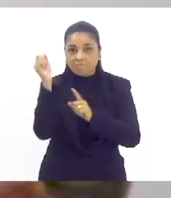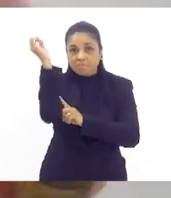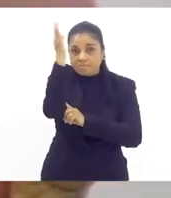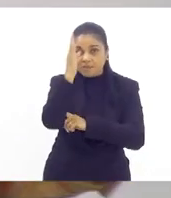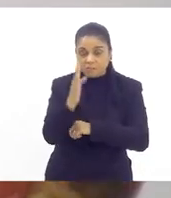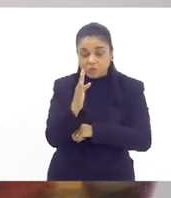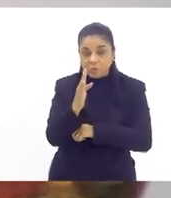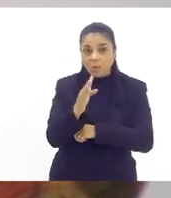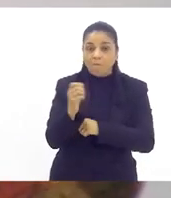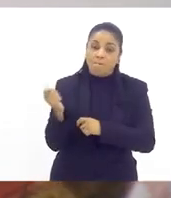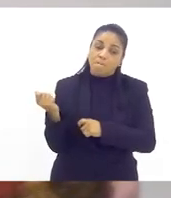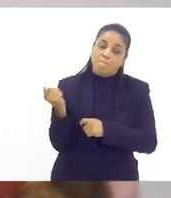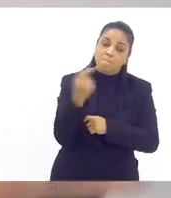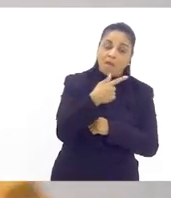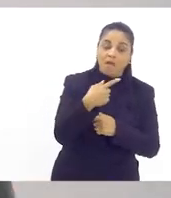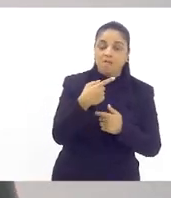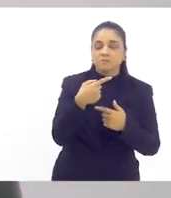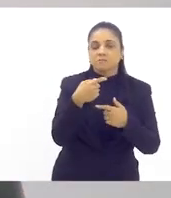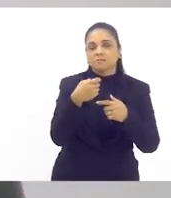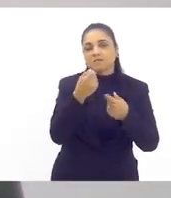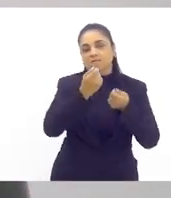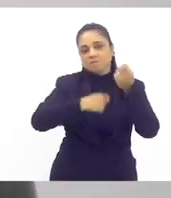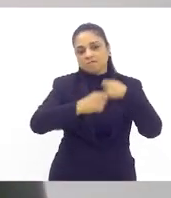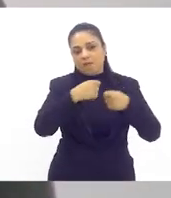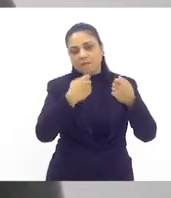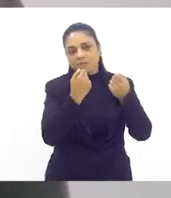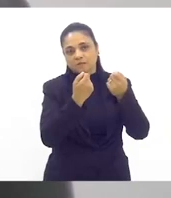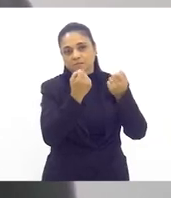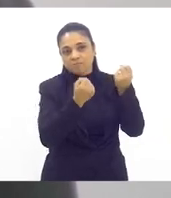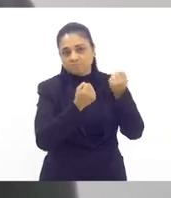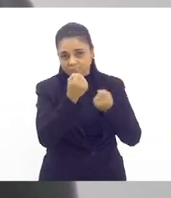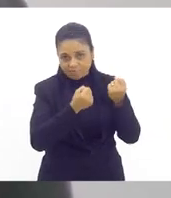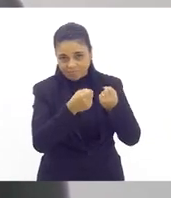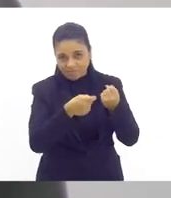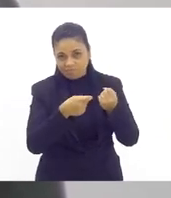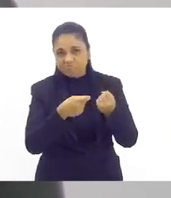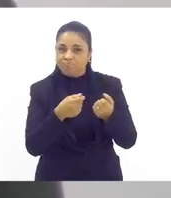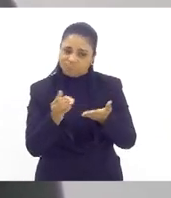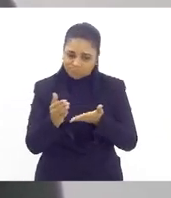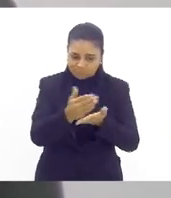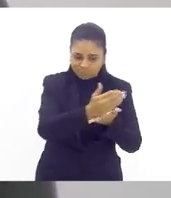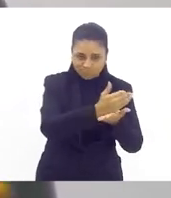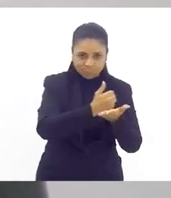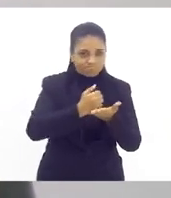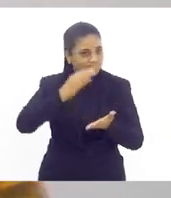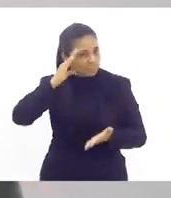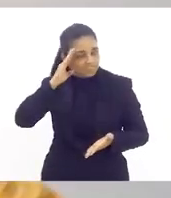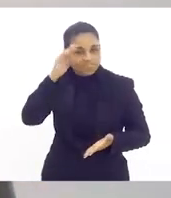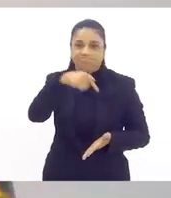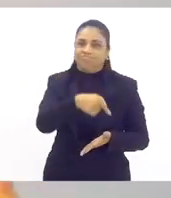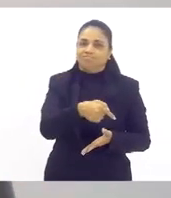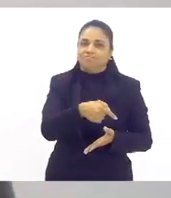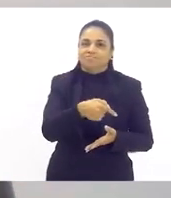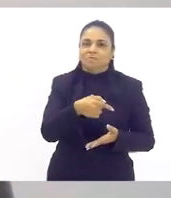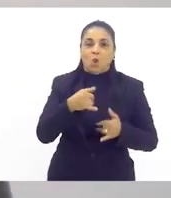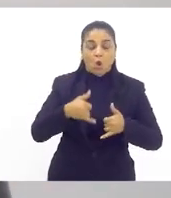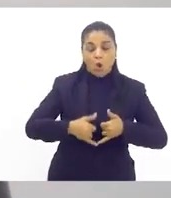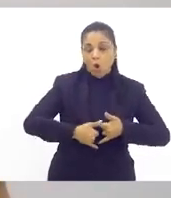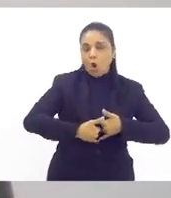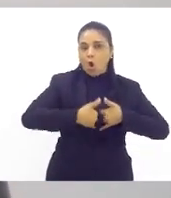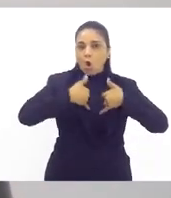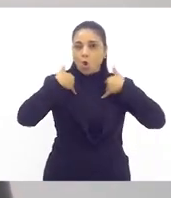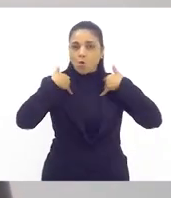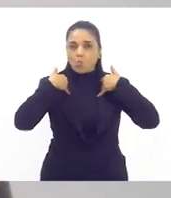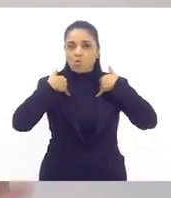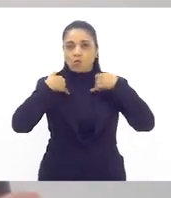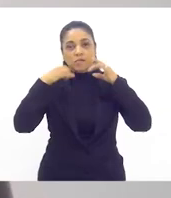carro geram para o país Esse já é um dado muito potente já é um dado que traz muito orgulho para todos